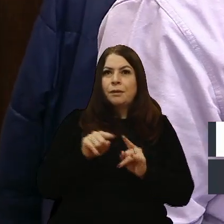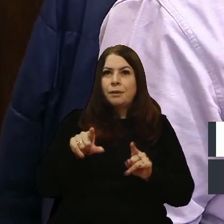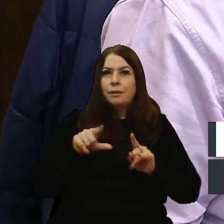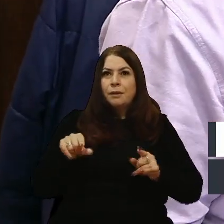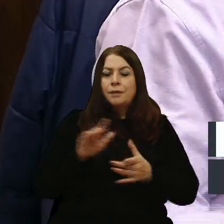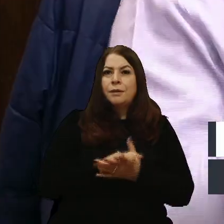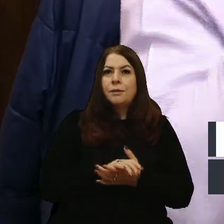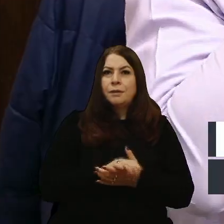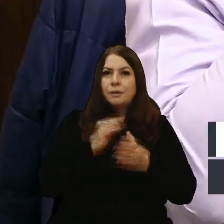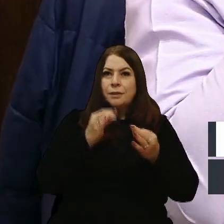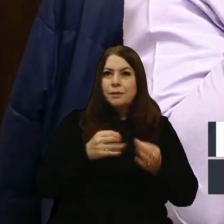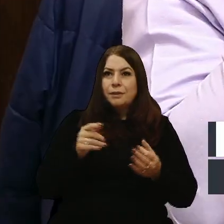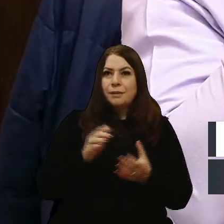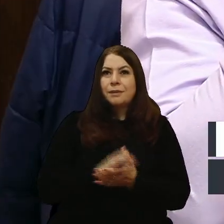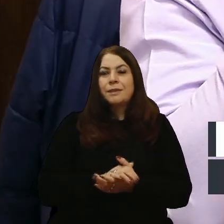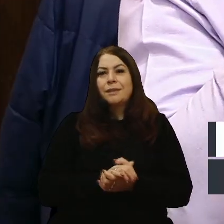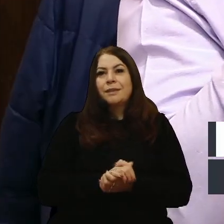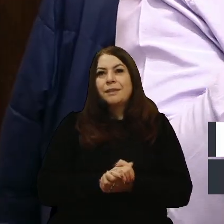tudo certo. Isso